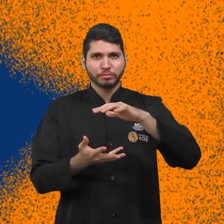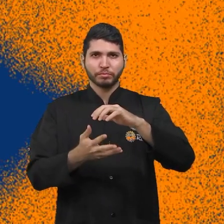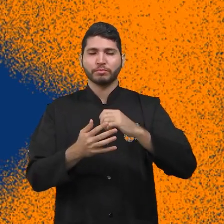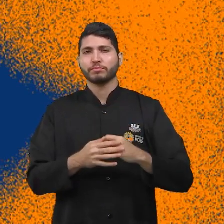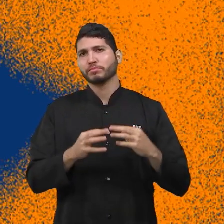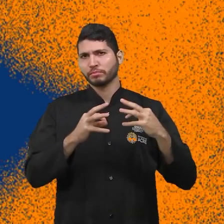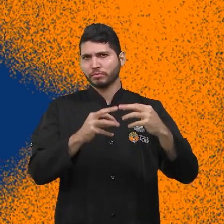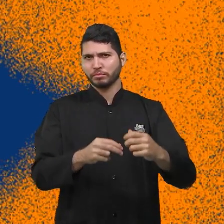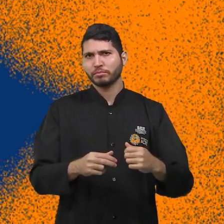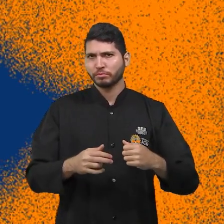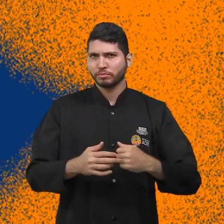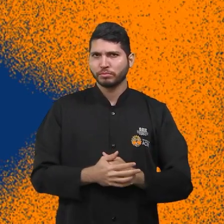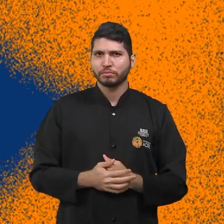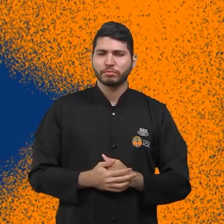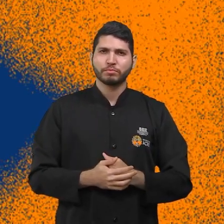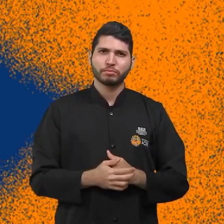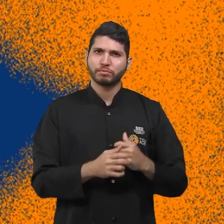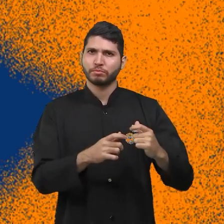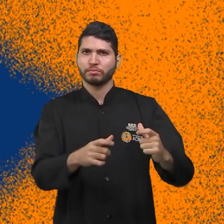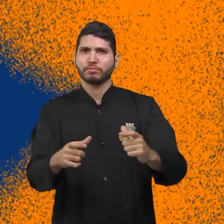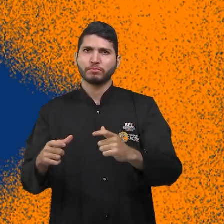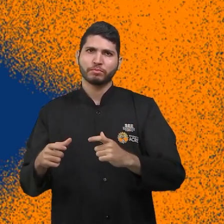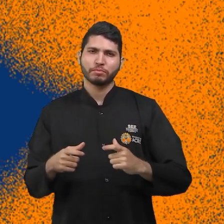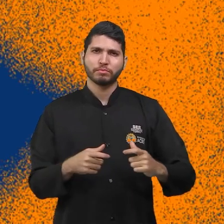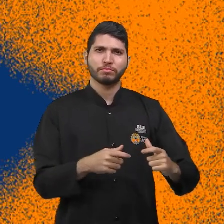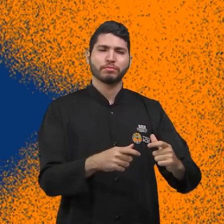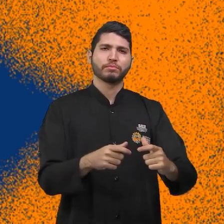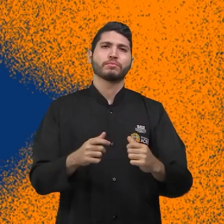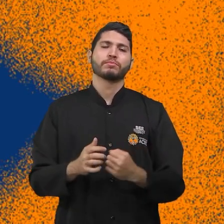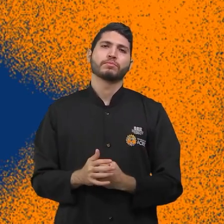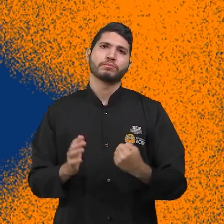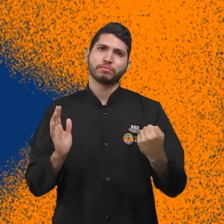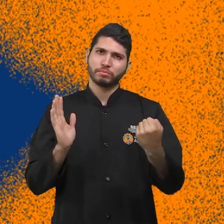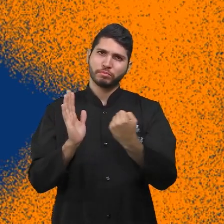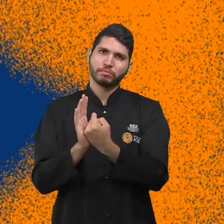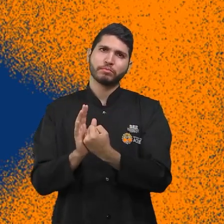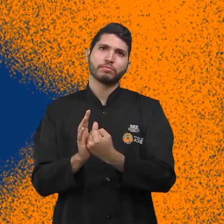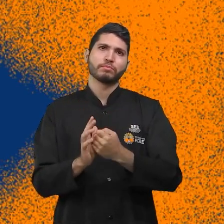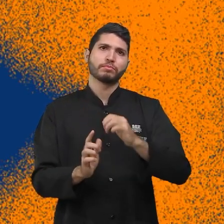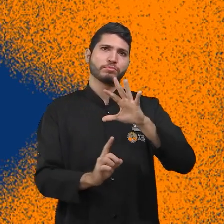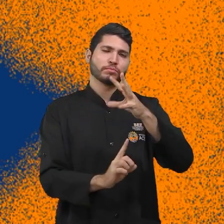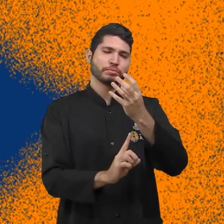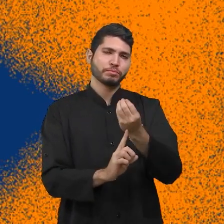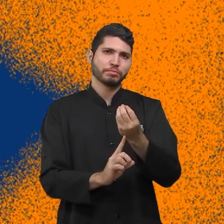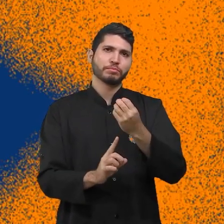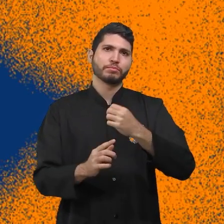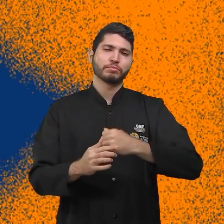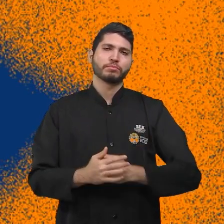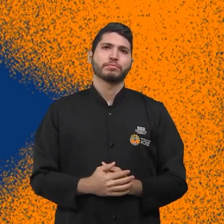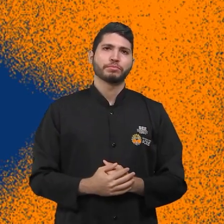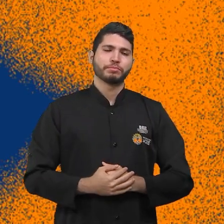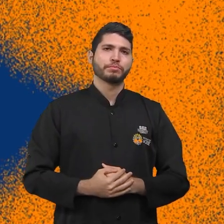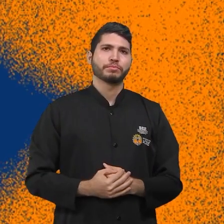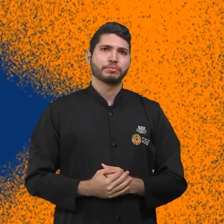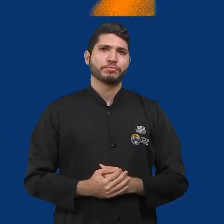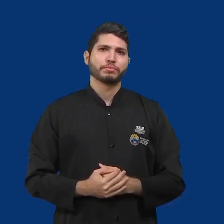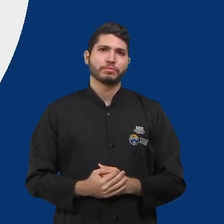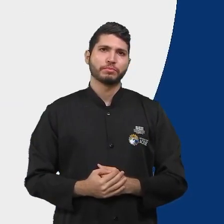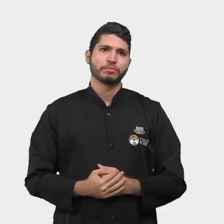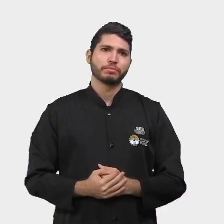lugares a gente vê a presença marcante dessa obra de arte que é o grafite,